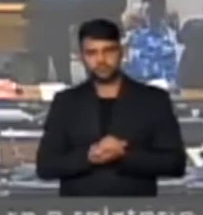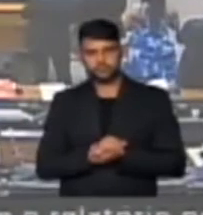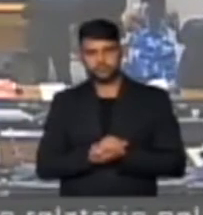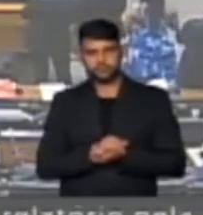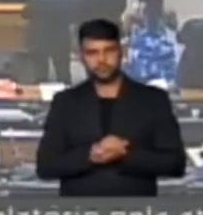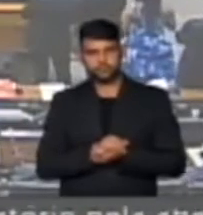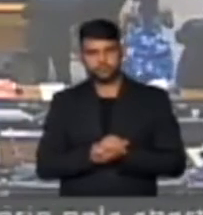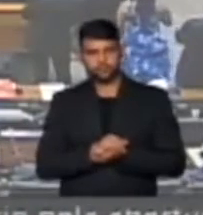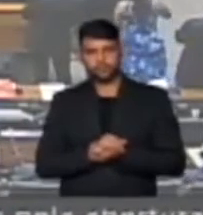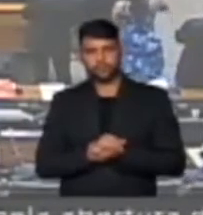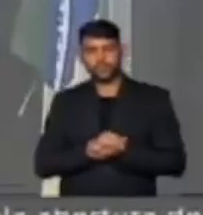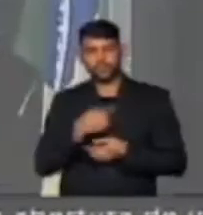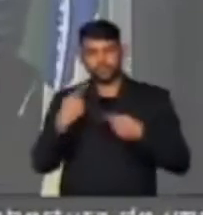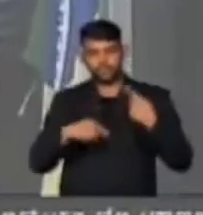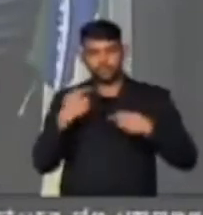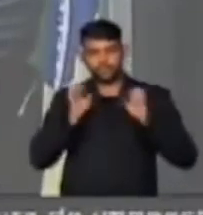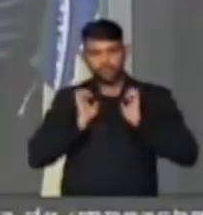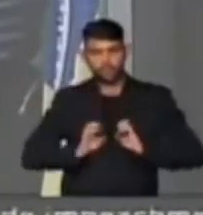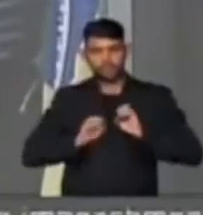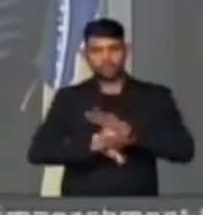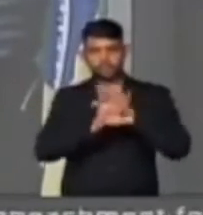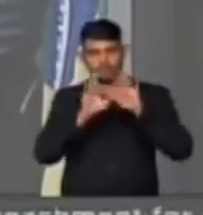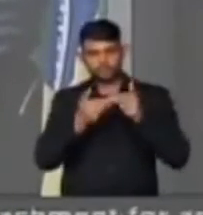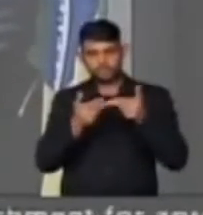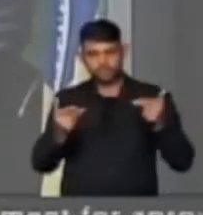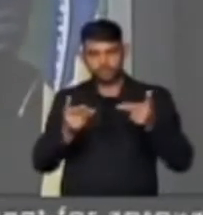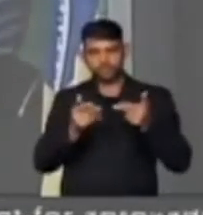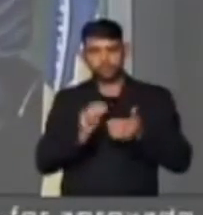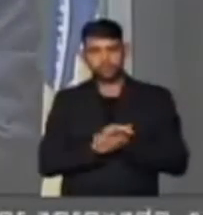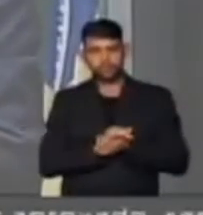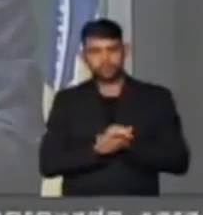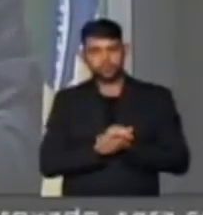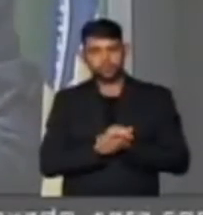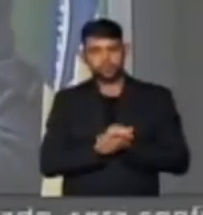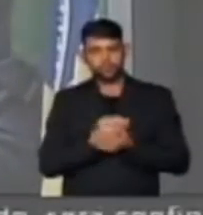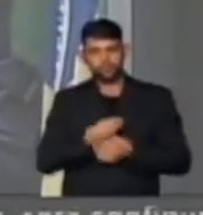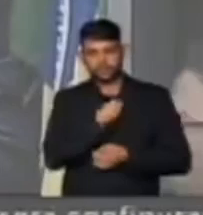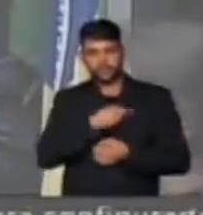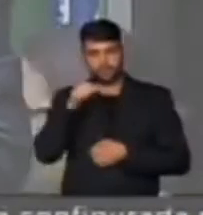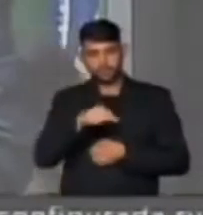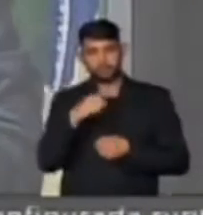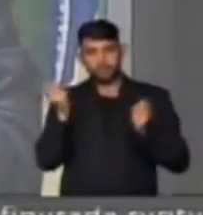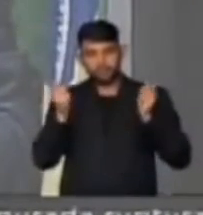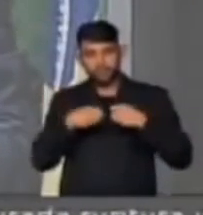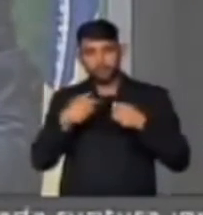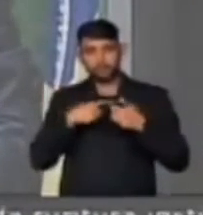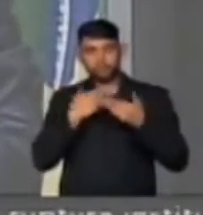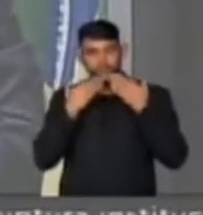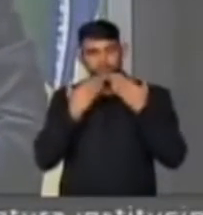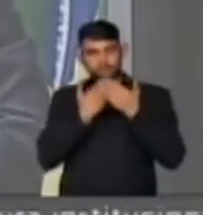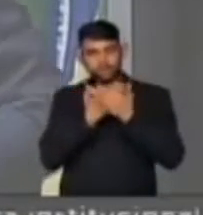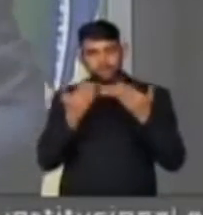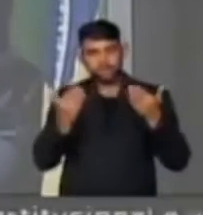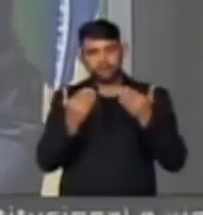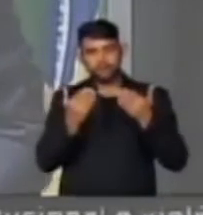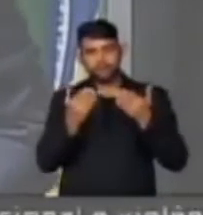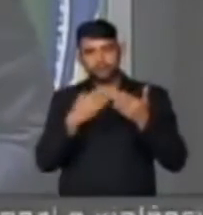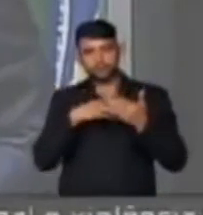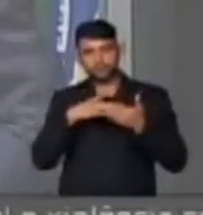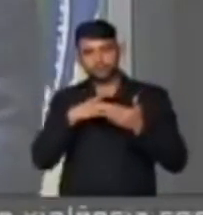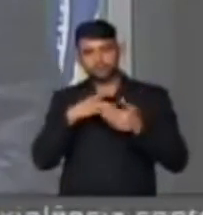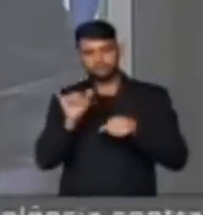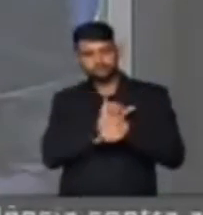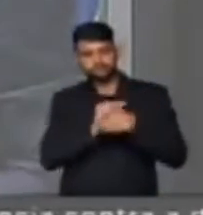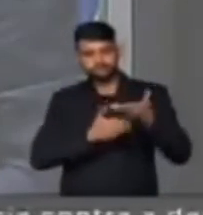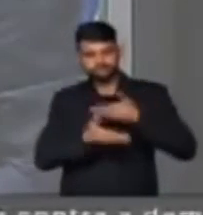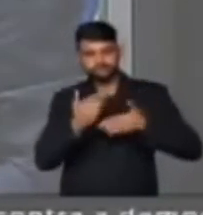política com ética, com transparência, vim aqui para poder imprimir essa dinâmica